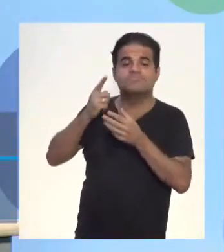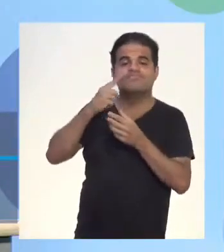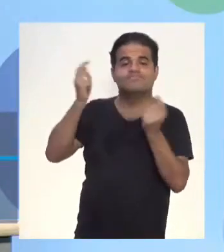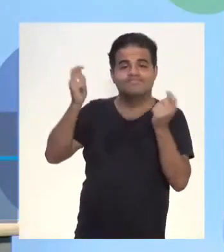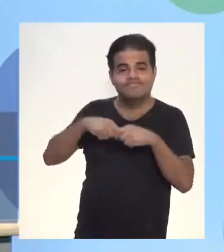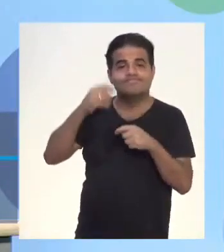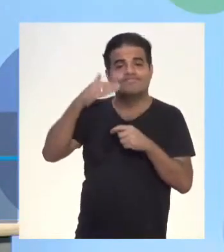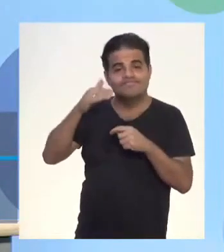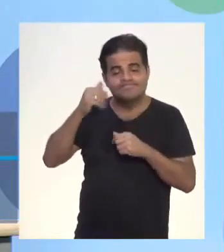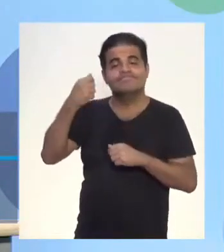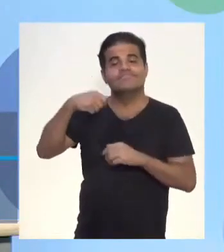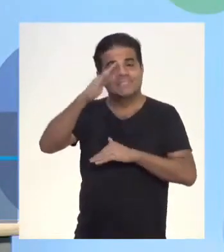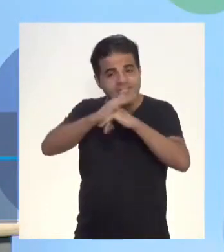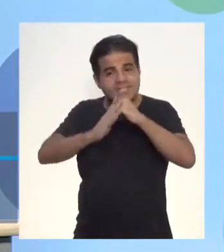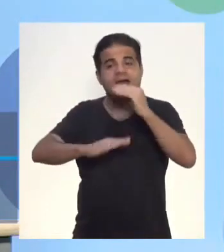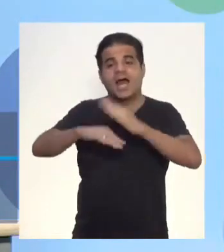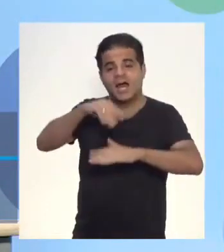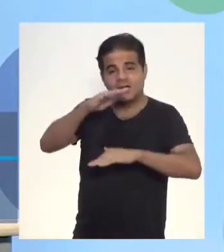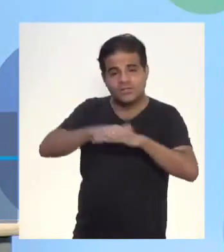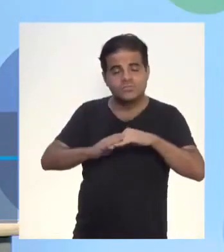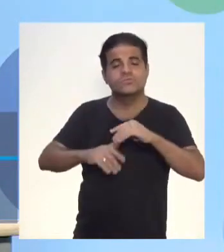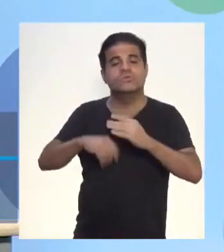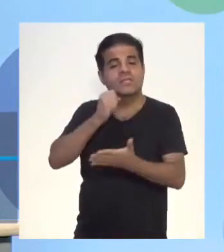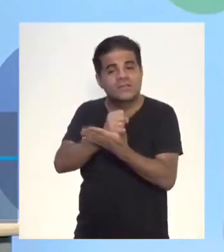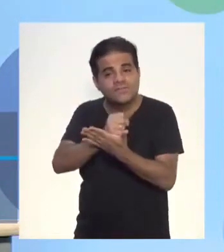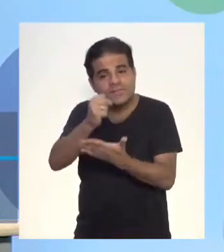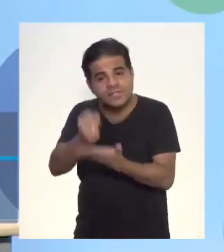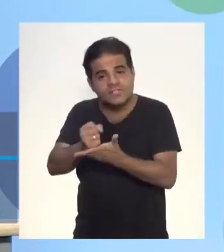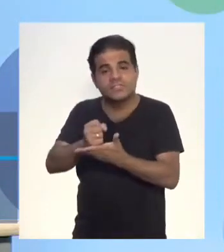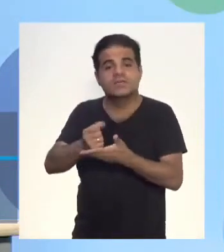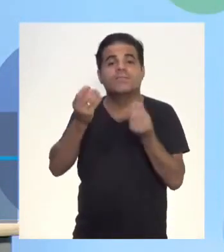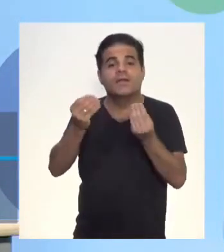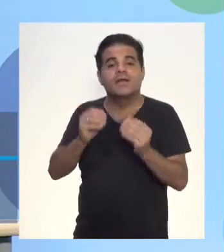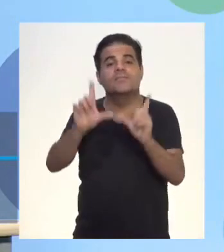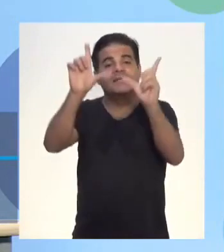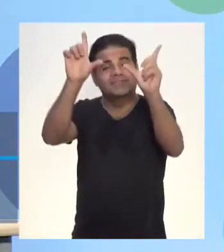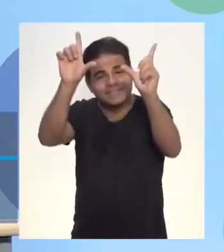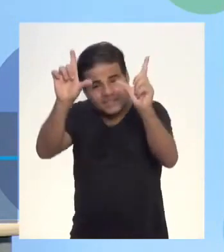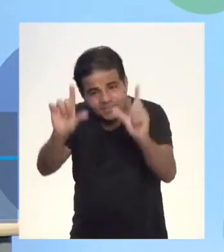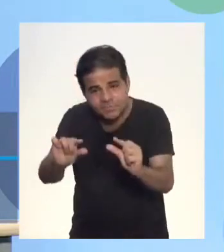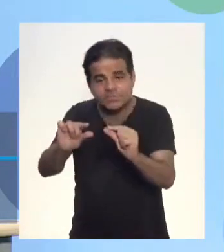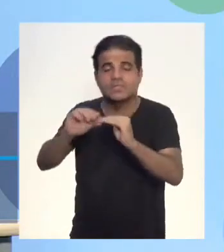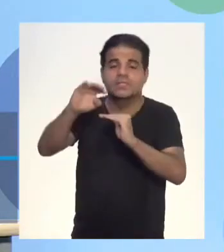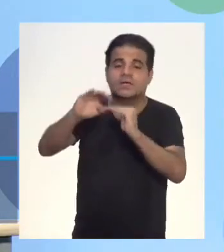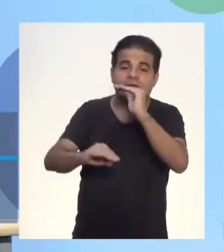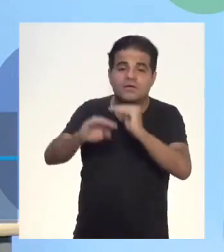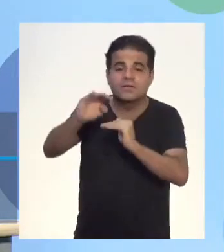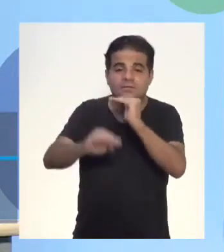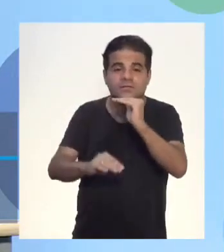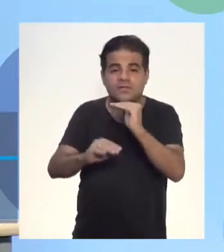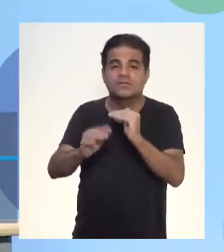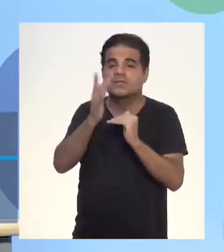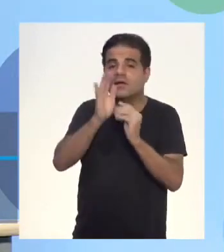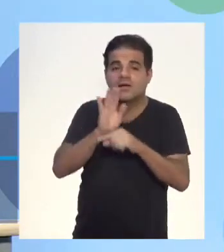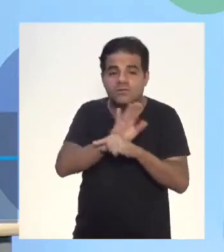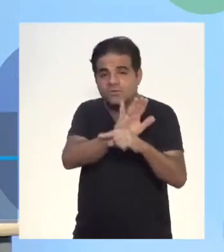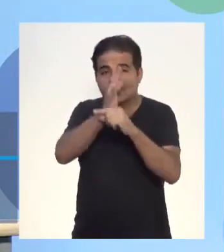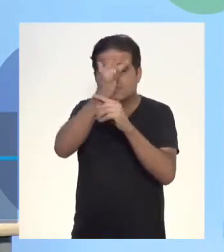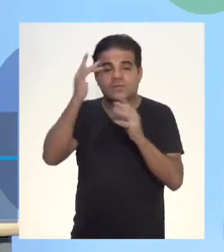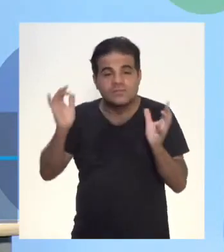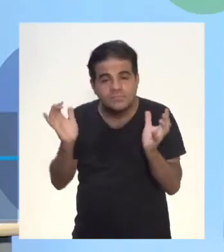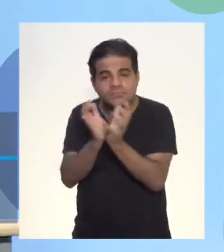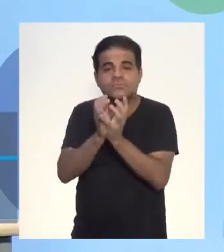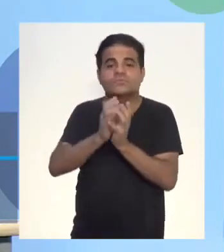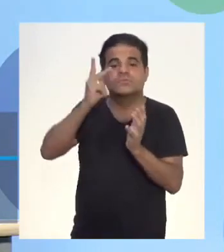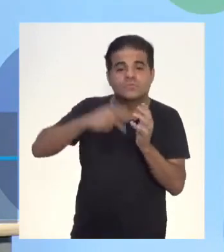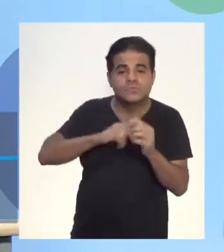que é necessário ações efetivas para diminuir essa desigualdade e fazer com que a população, indivíduos,